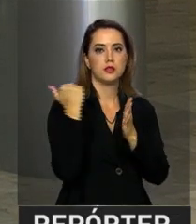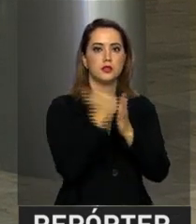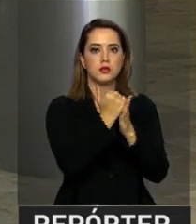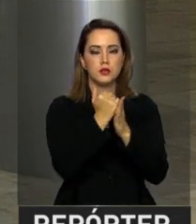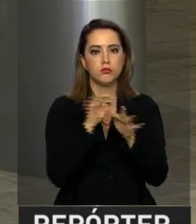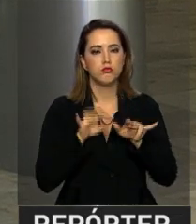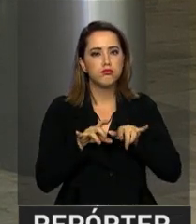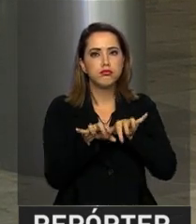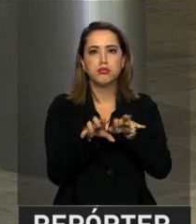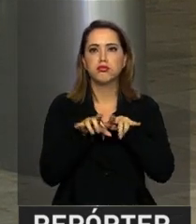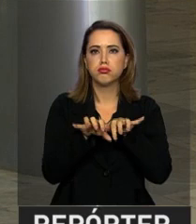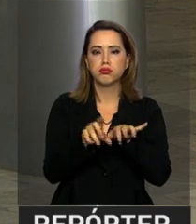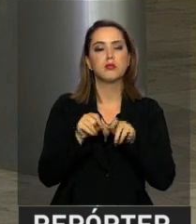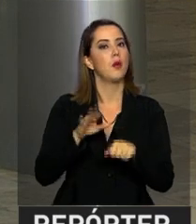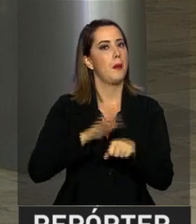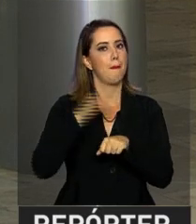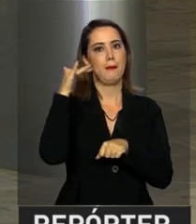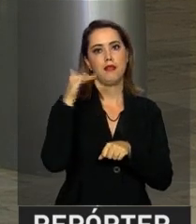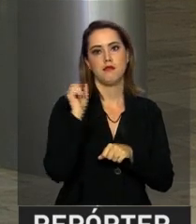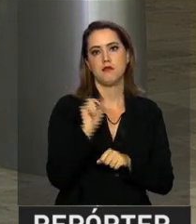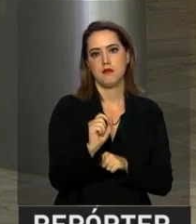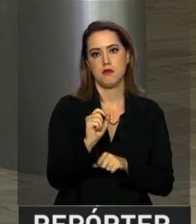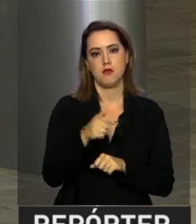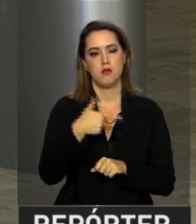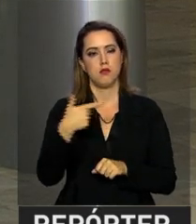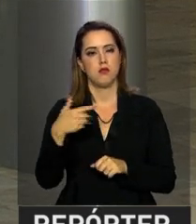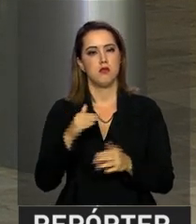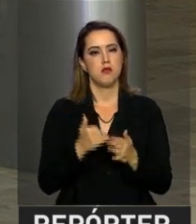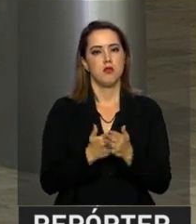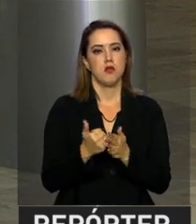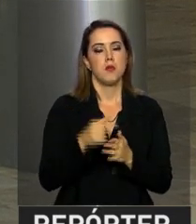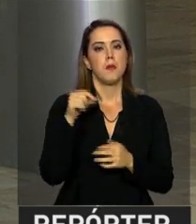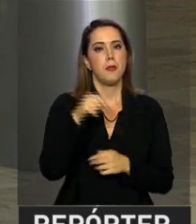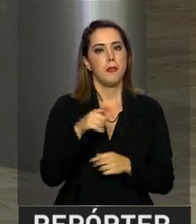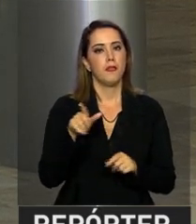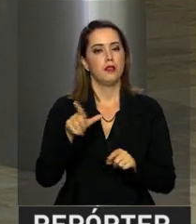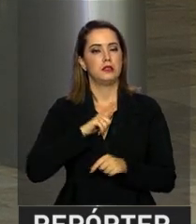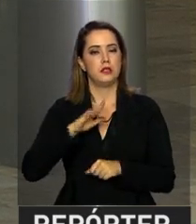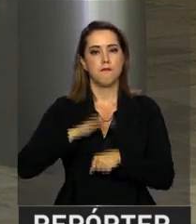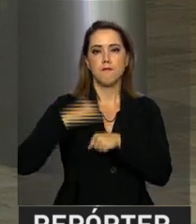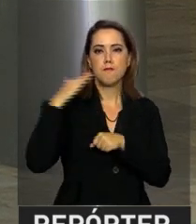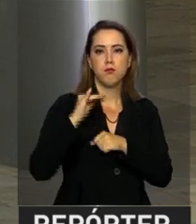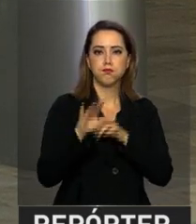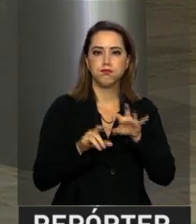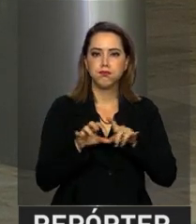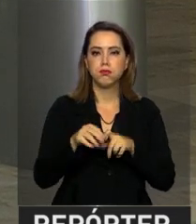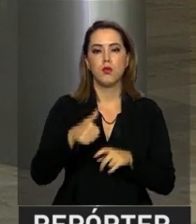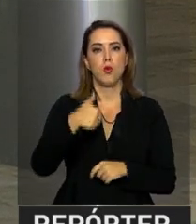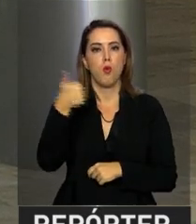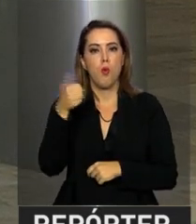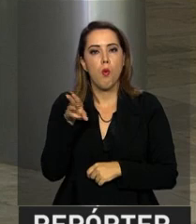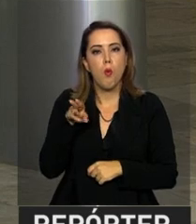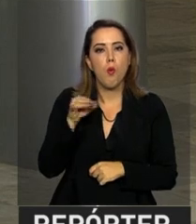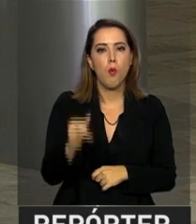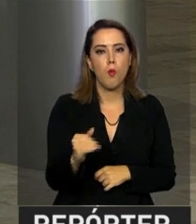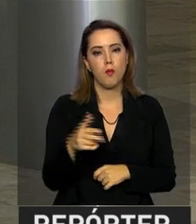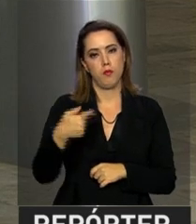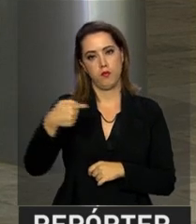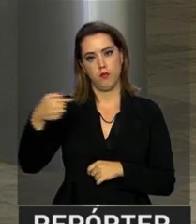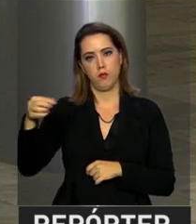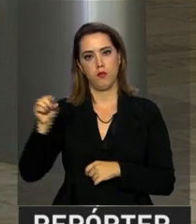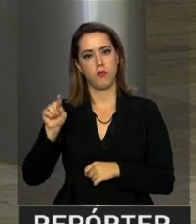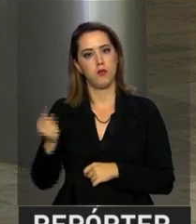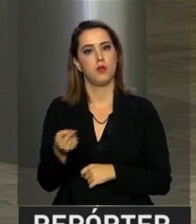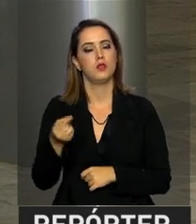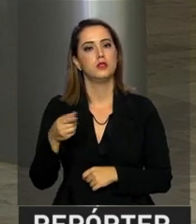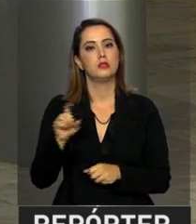acessos desde que foi criado em 2004 foram ao todo 1. 700.000 acessos